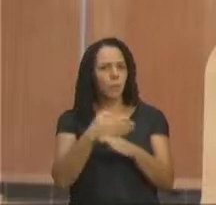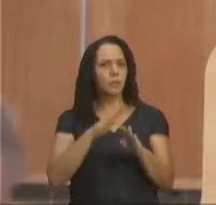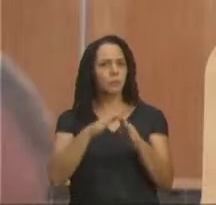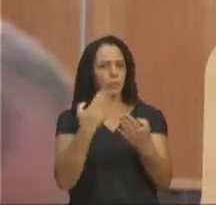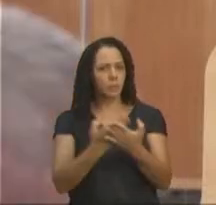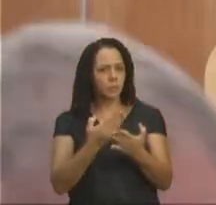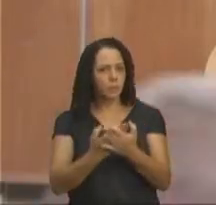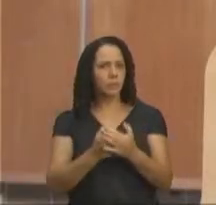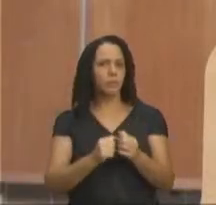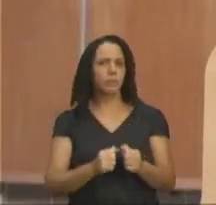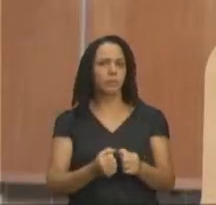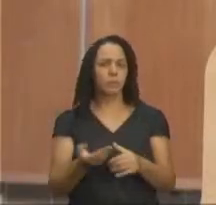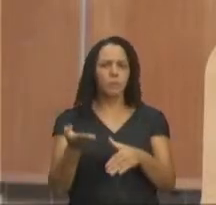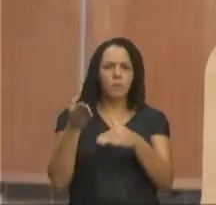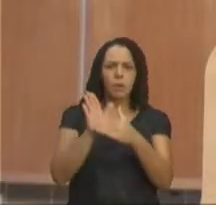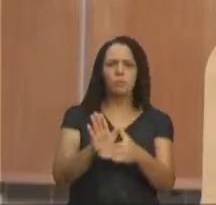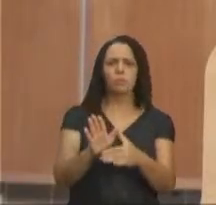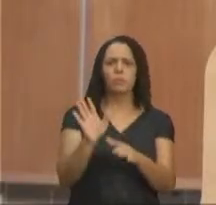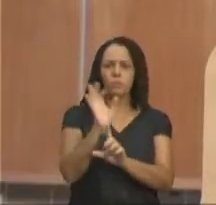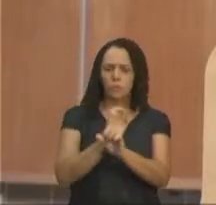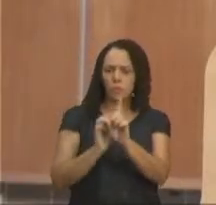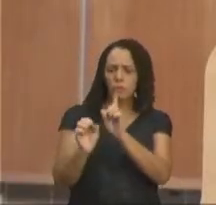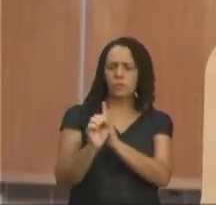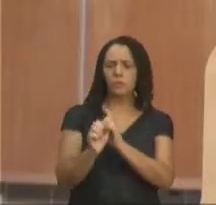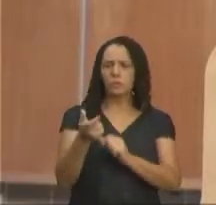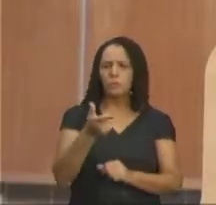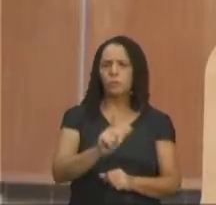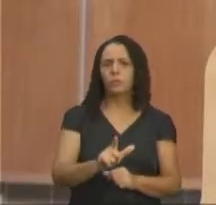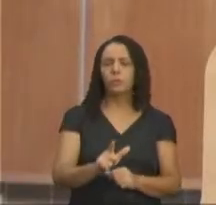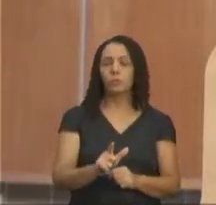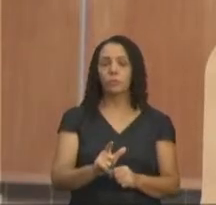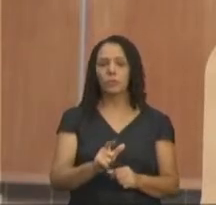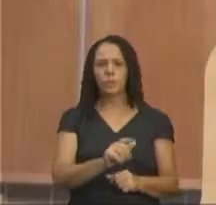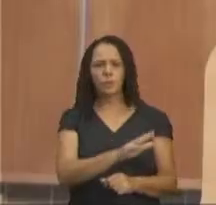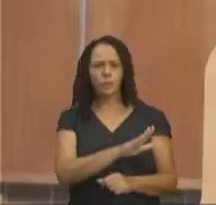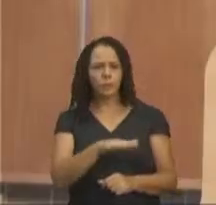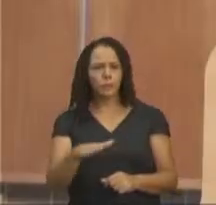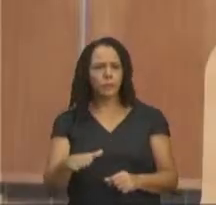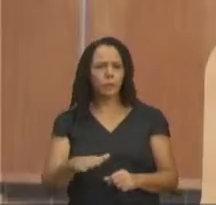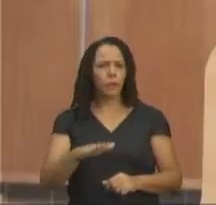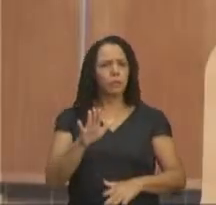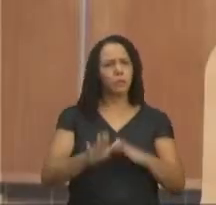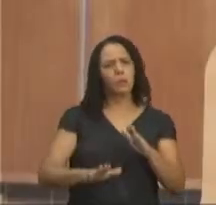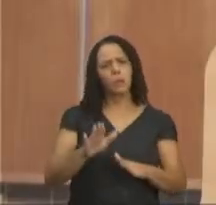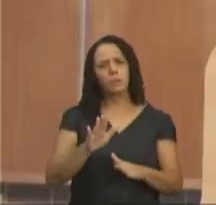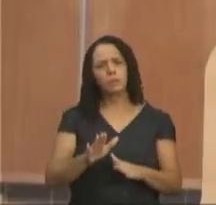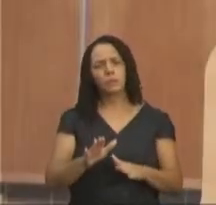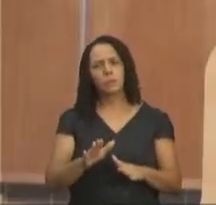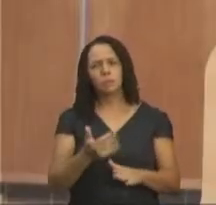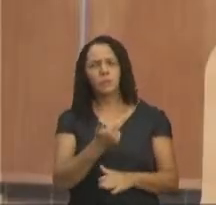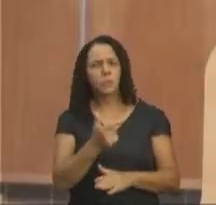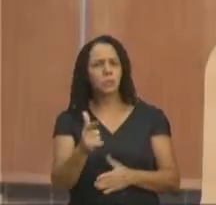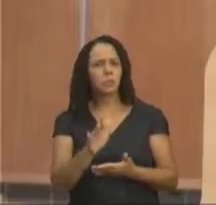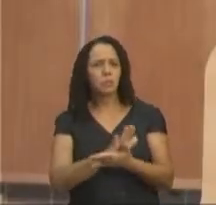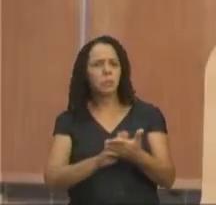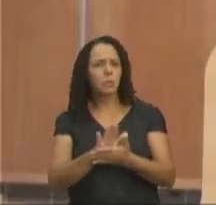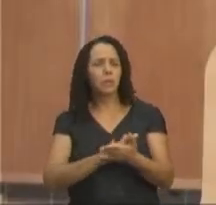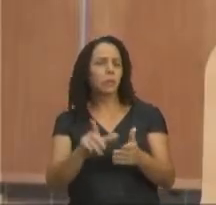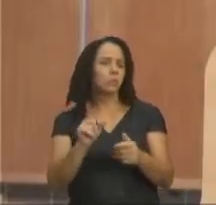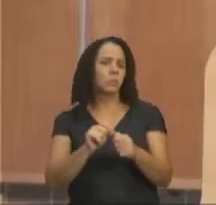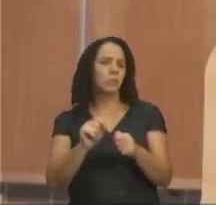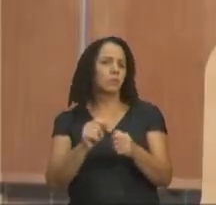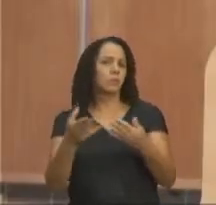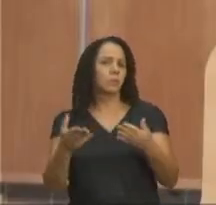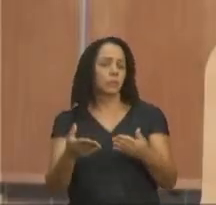para a ressocialização essa garotada que muitas vezes fica ocioso, né? Às vezes sai da escola, não tem nada para fazer, que é